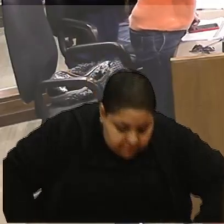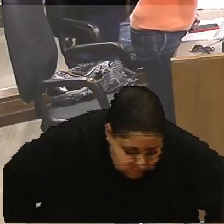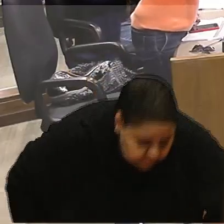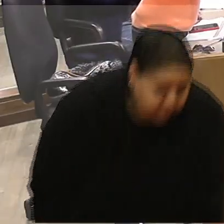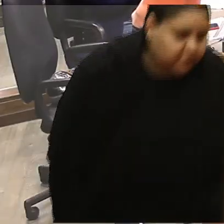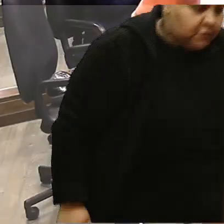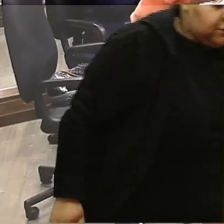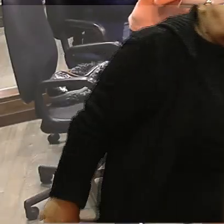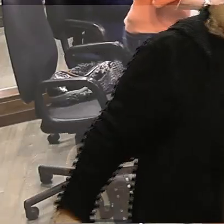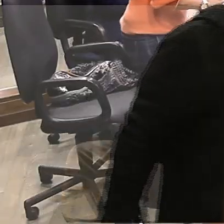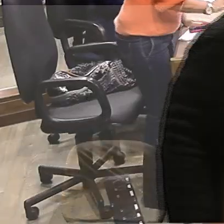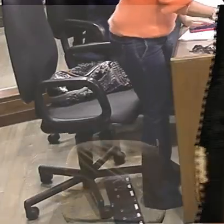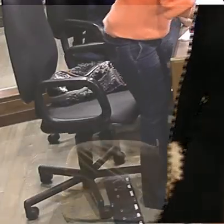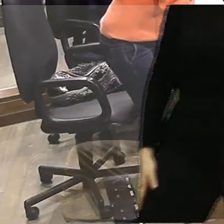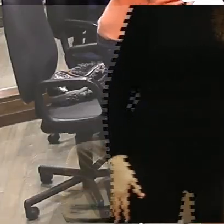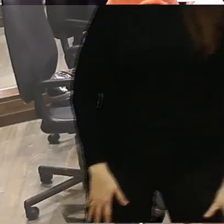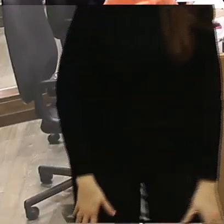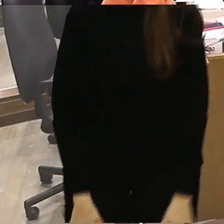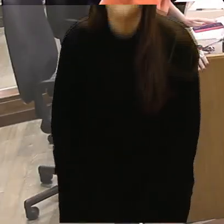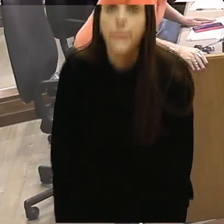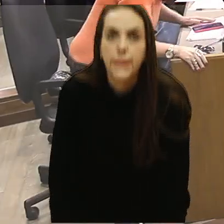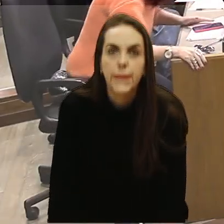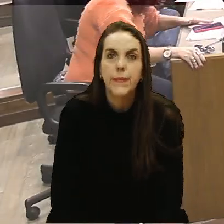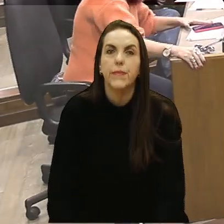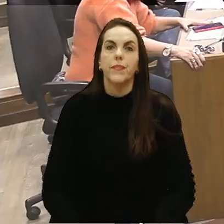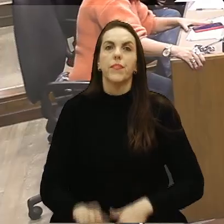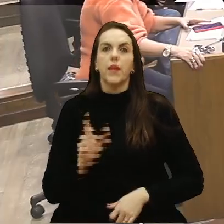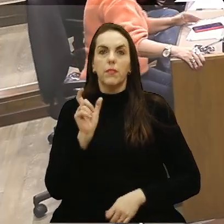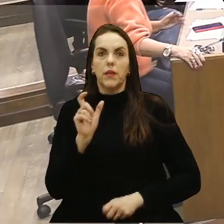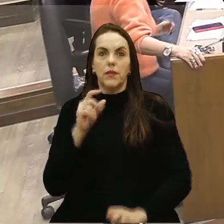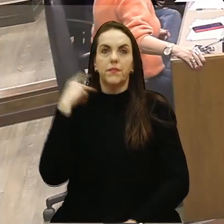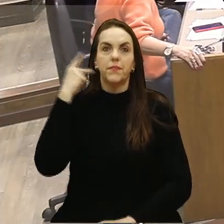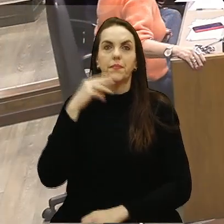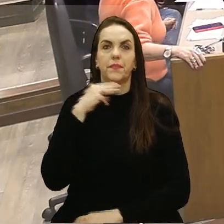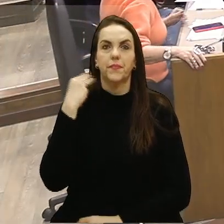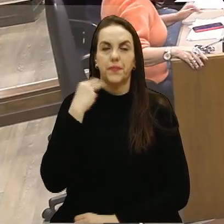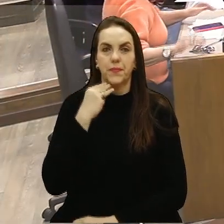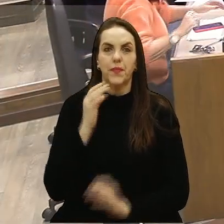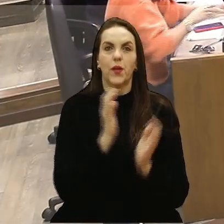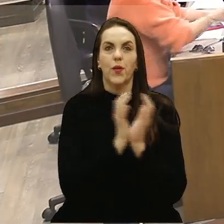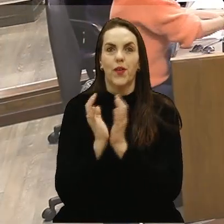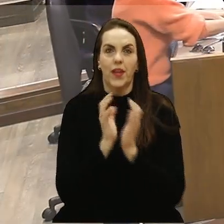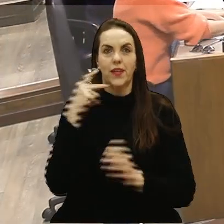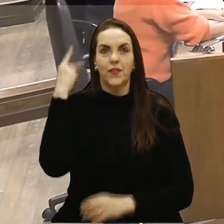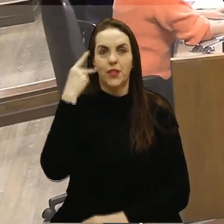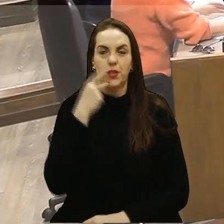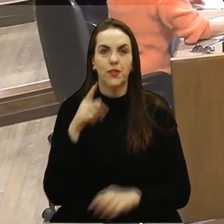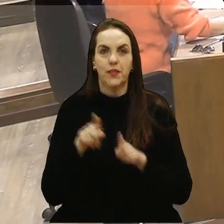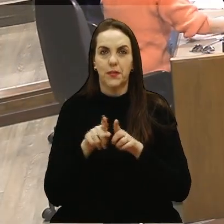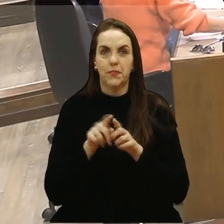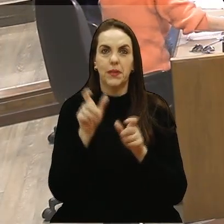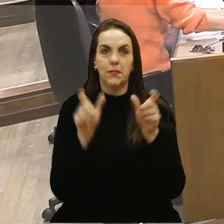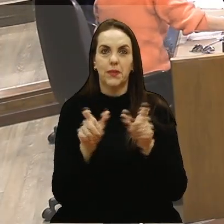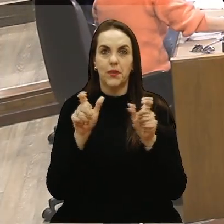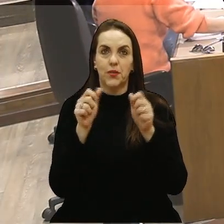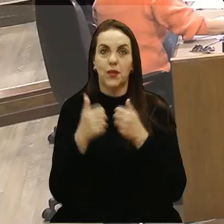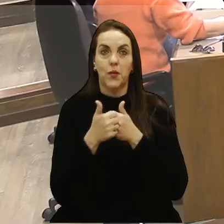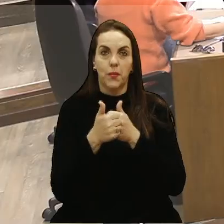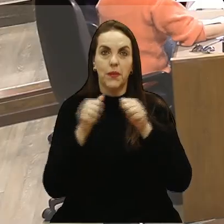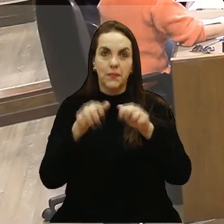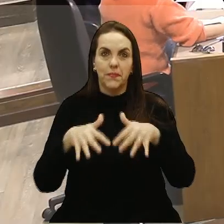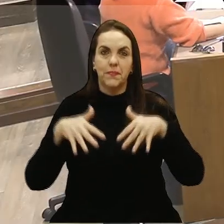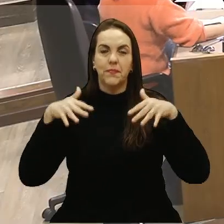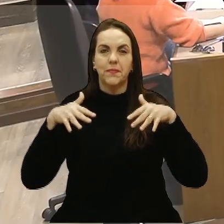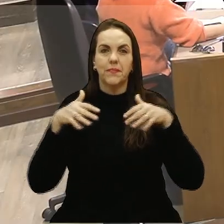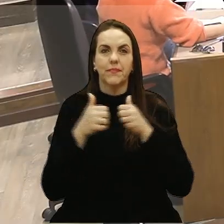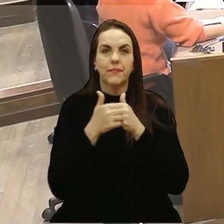vereadora Rose. Com a palavra, a vereadora Marisol Santos. Bom, colegas vereadores, quem nos acompanha hoje aqui no plenário, quem nos acompanha